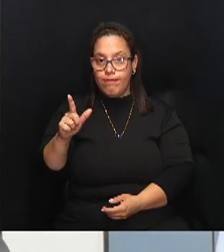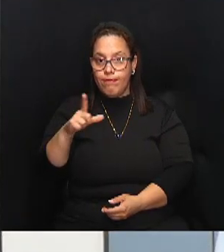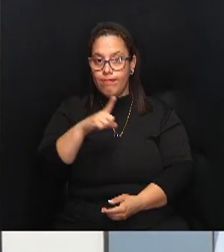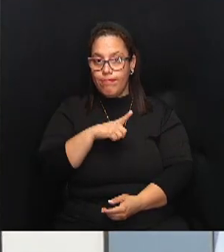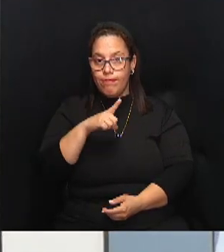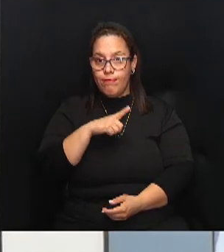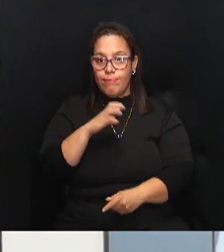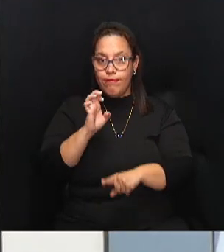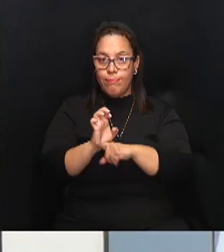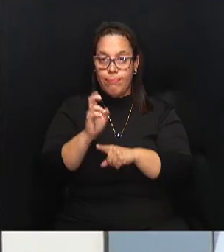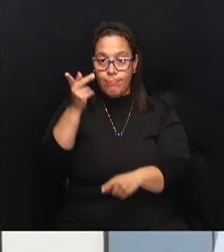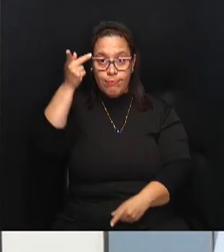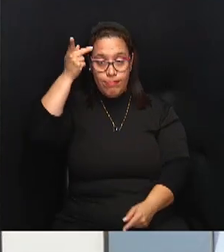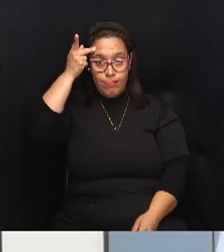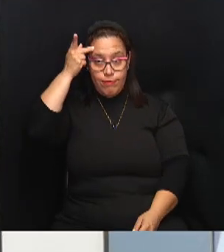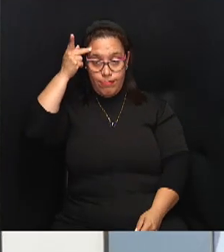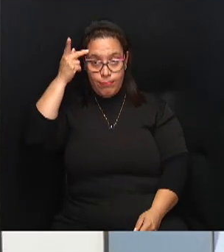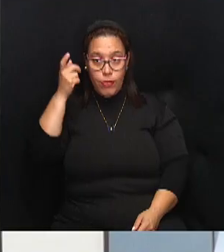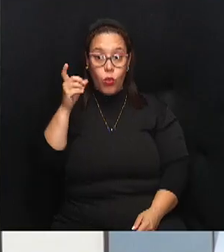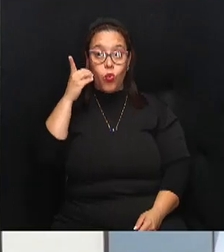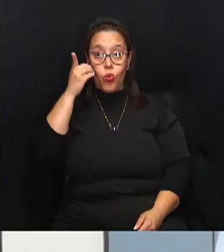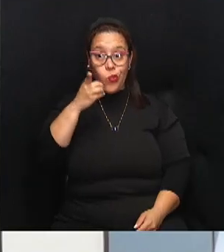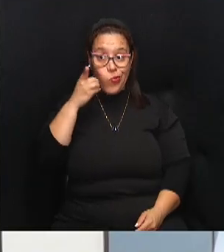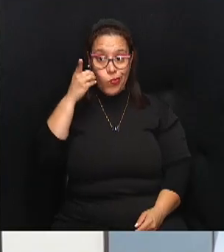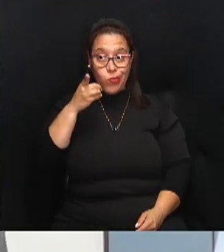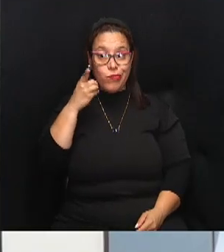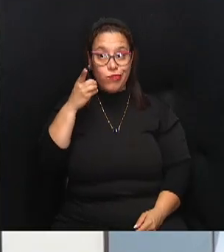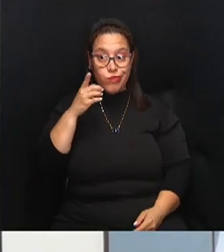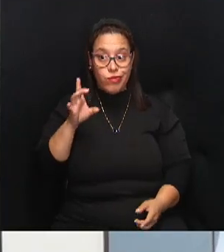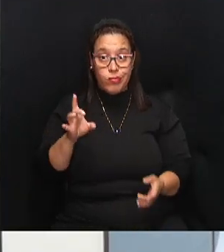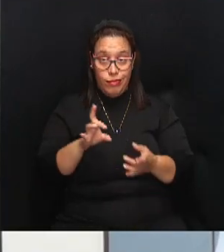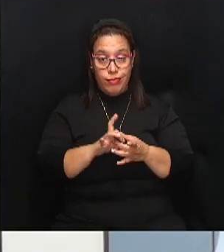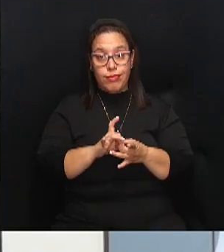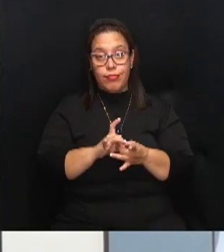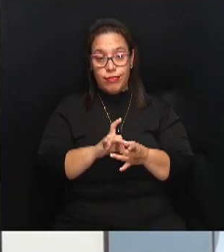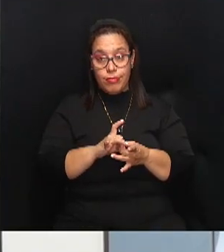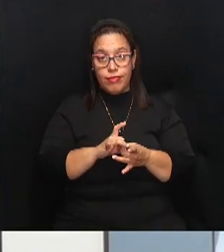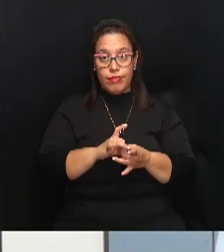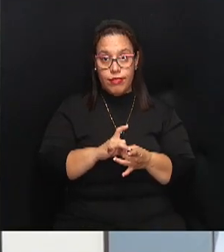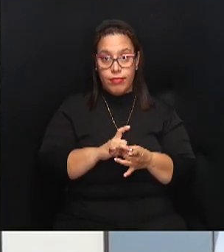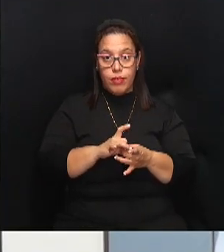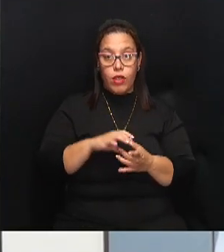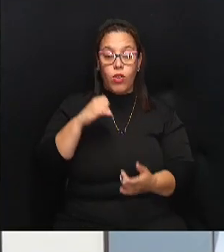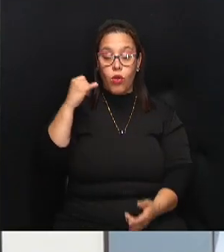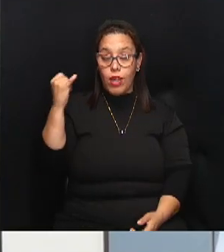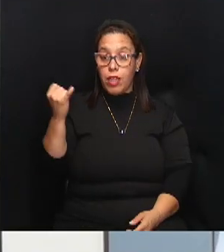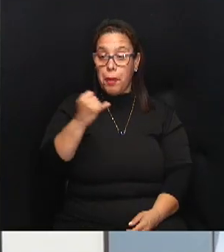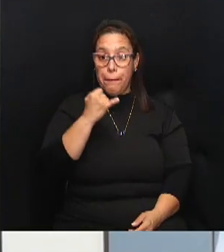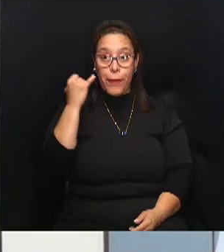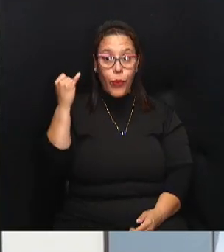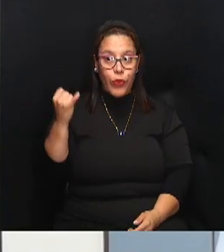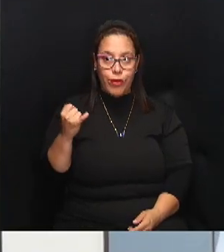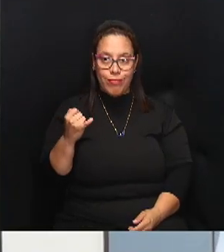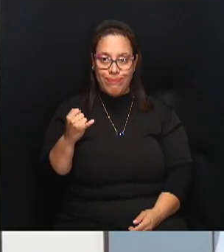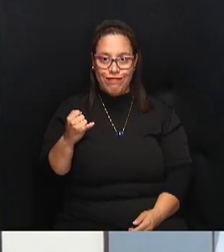no estado de São Paulo muitos deputados, né, ligados e que se importam com a causa. E o Bruno Lima